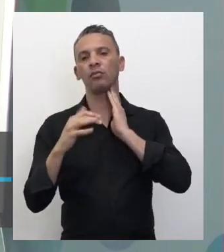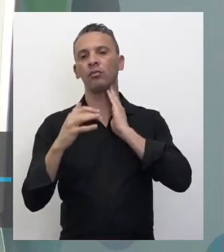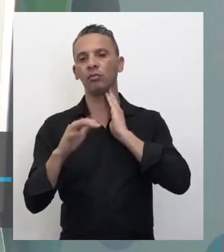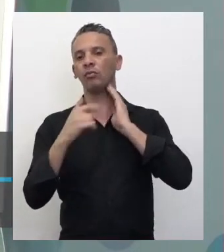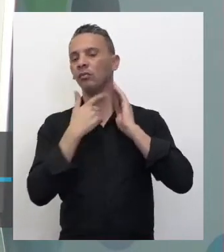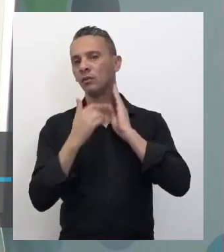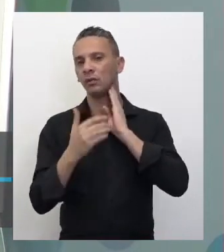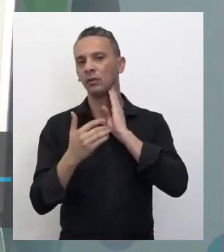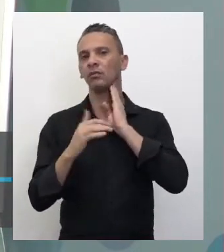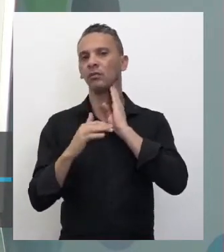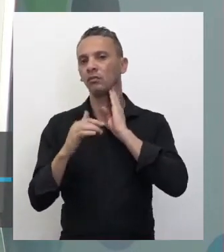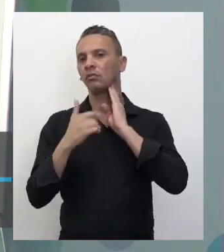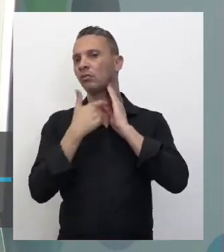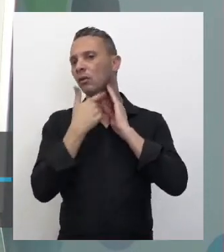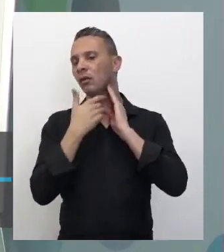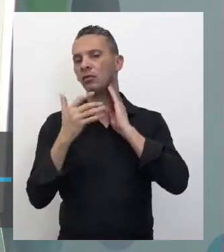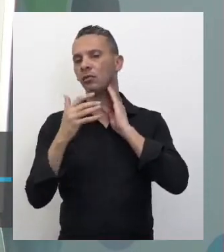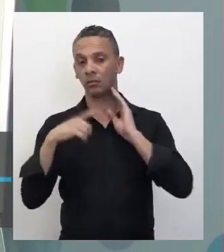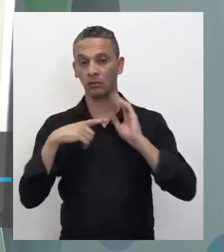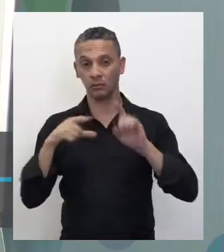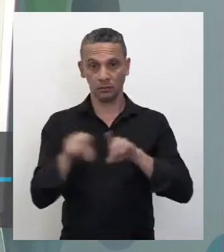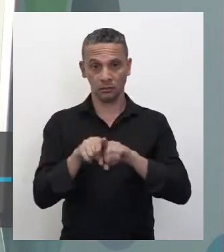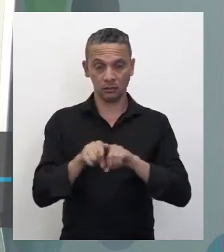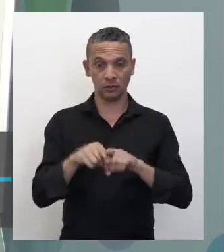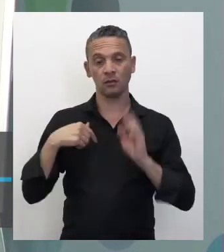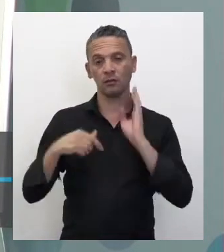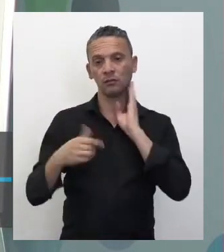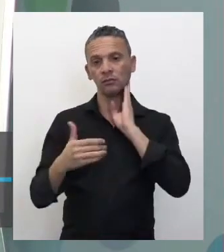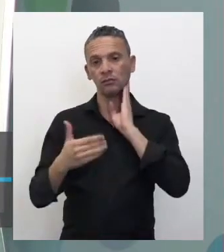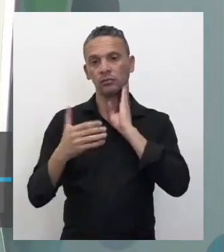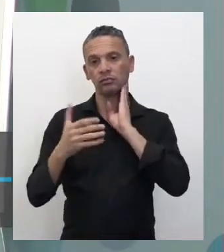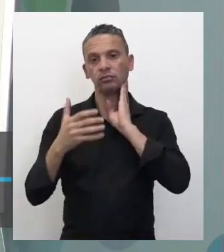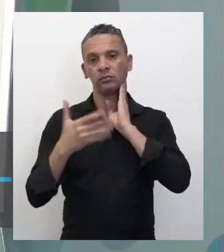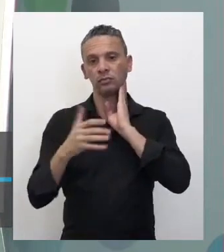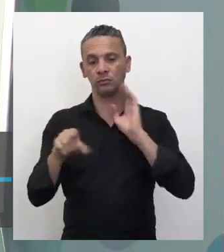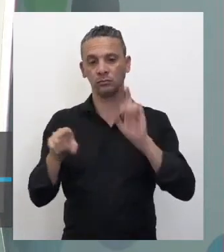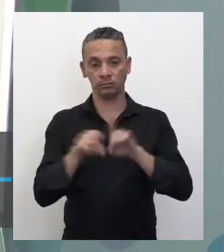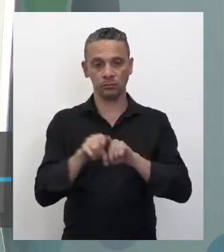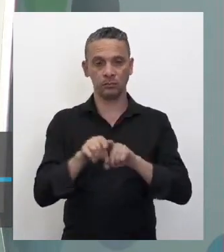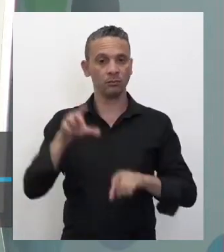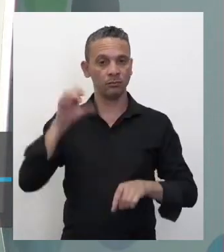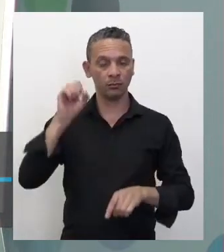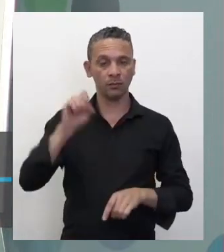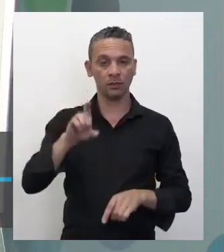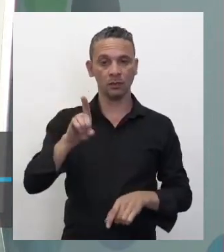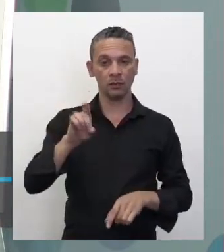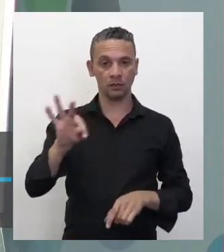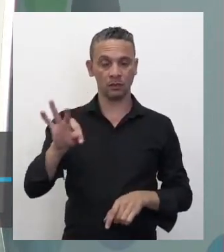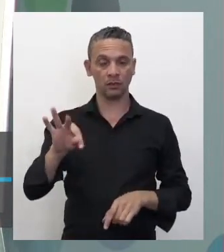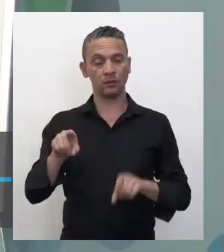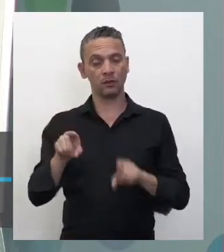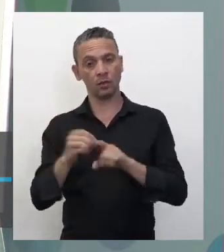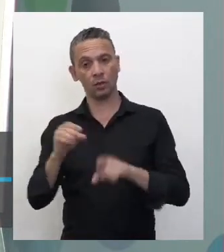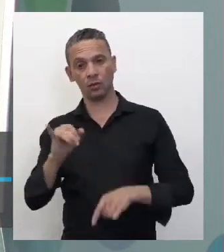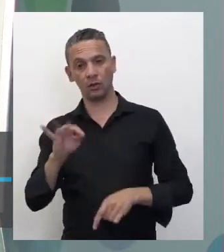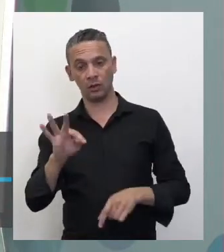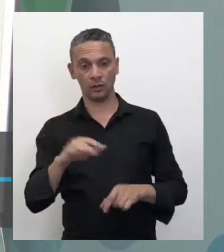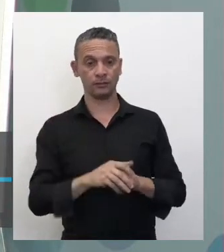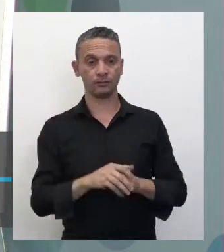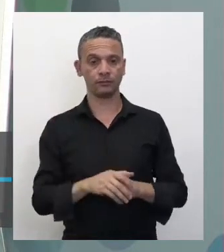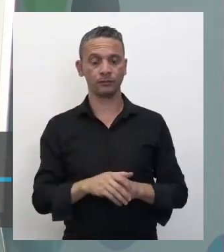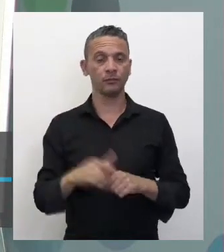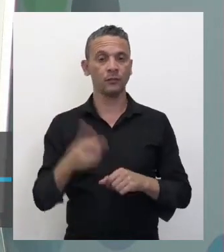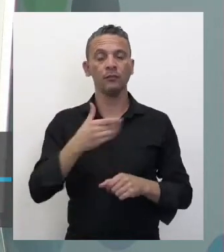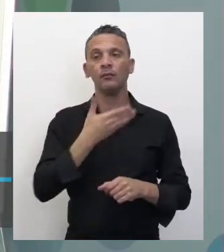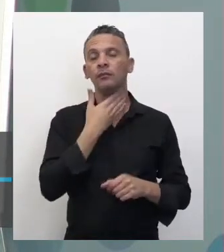v, v, tem uma vibração, então eu vou pronunciar com o som de d, que também vibra. Quando eu boto a mão na minha